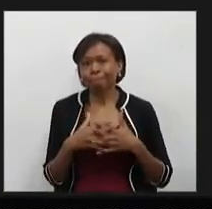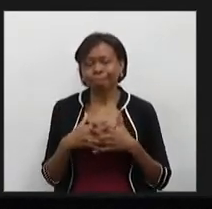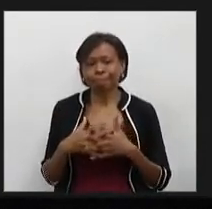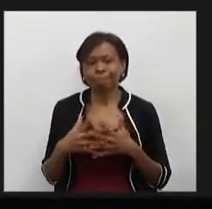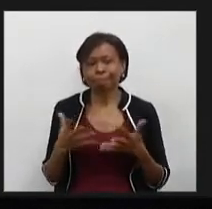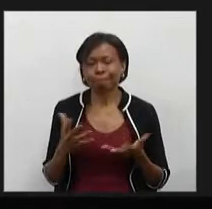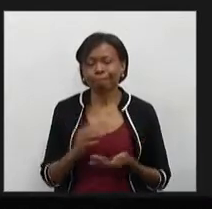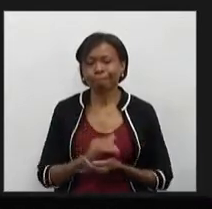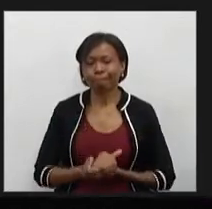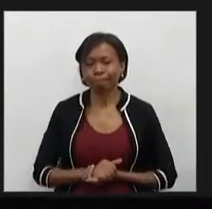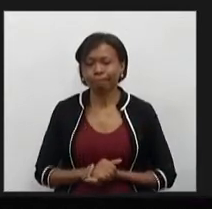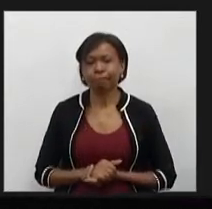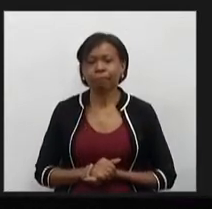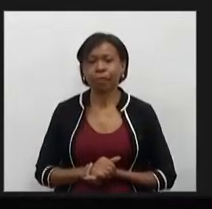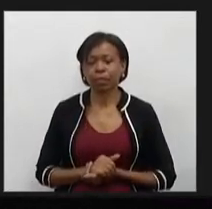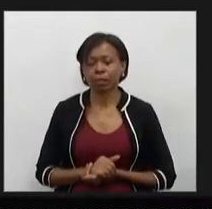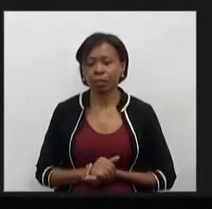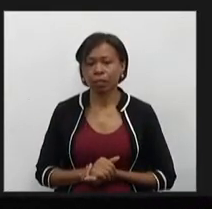sabe? Então,